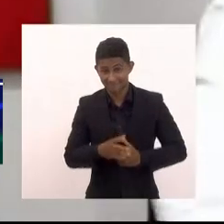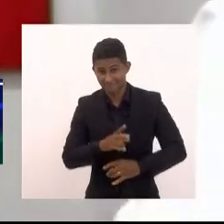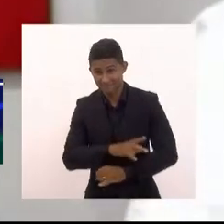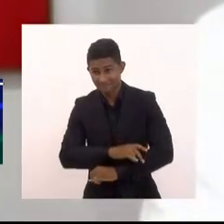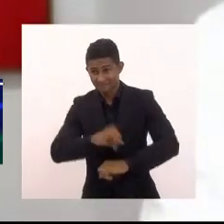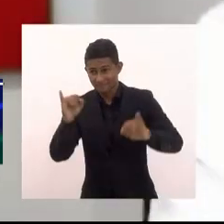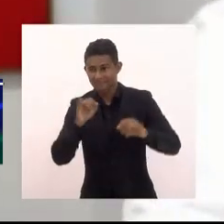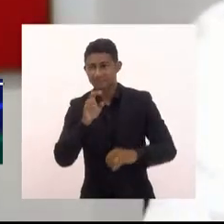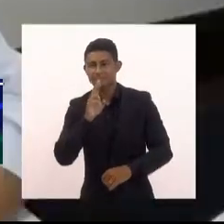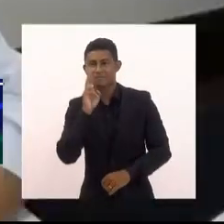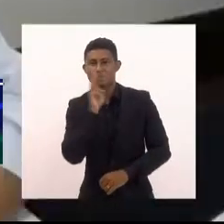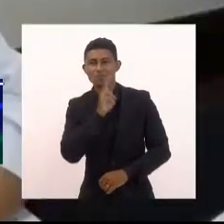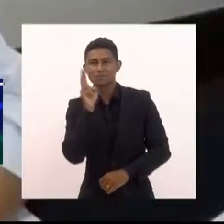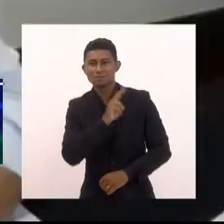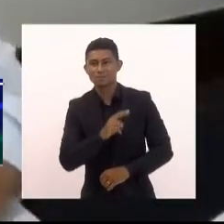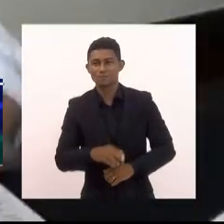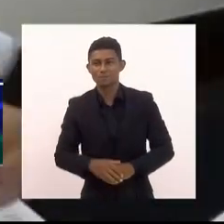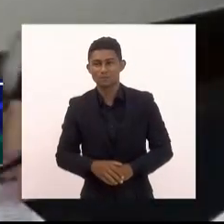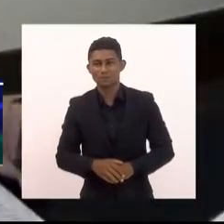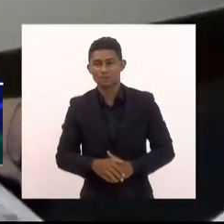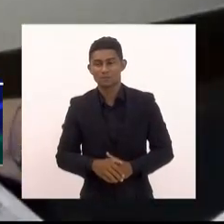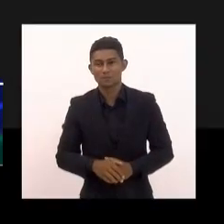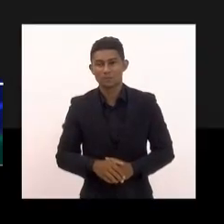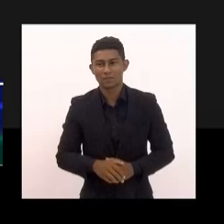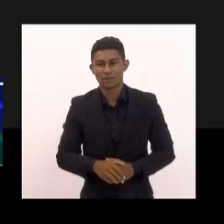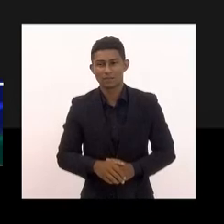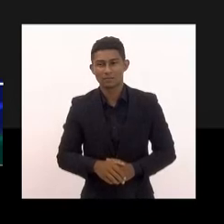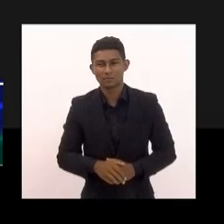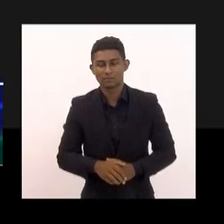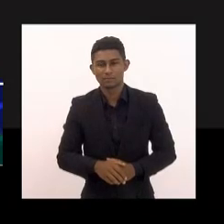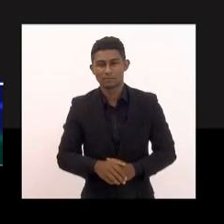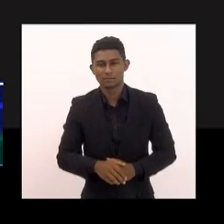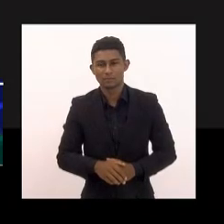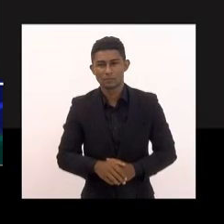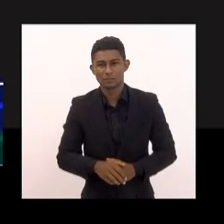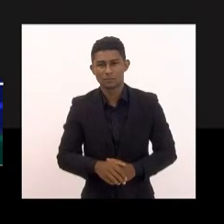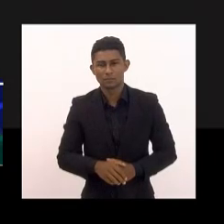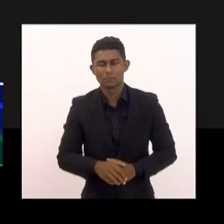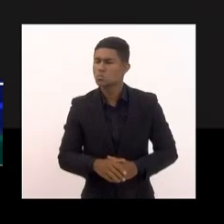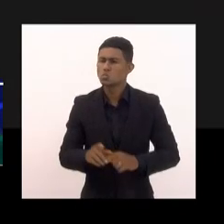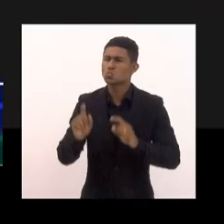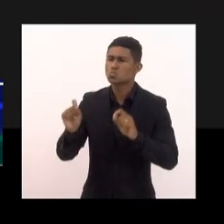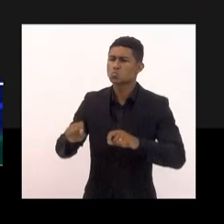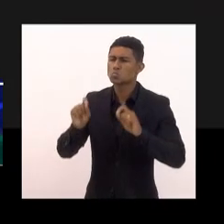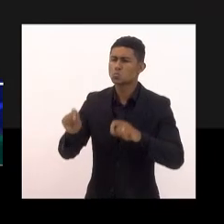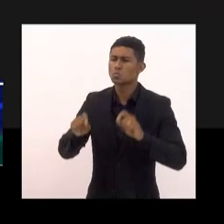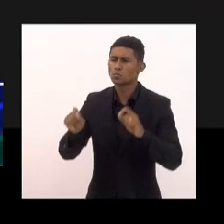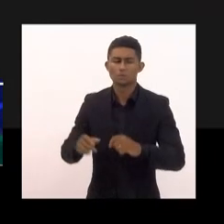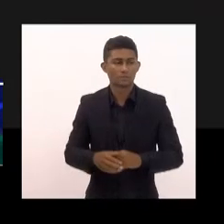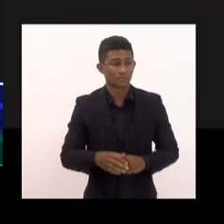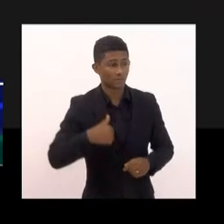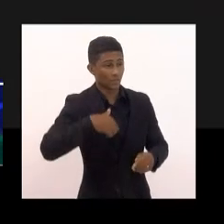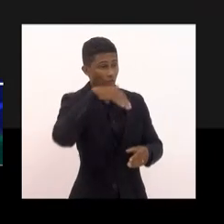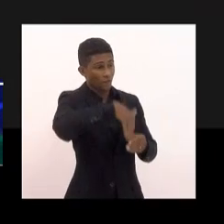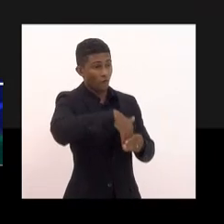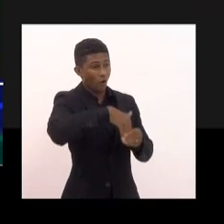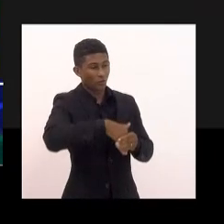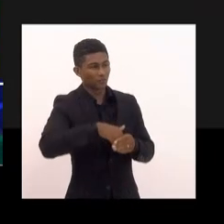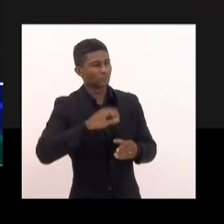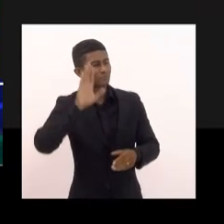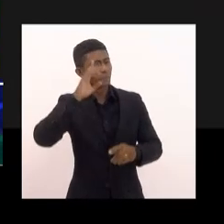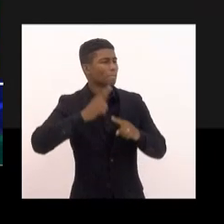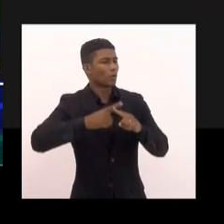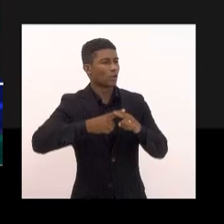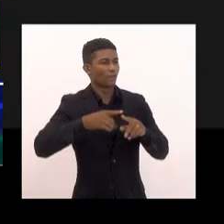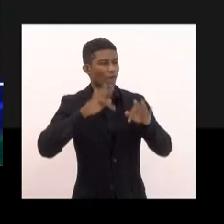regime de urgência e votação. Voto ao final, André. Voto ao final, André. Hein? Hein? Para declarar o voto ao final. Declarar o voto ao